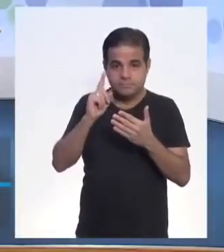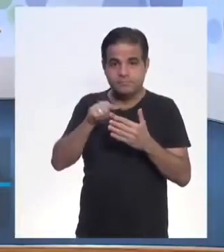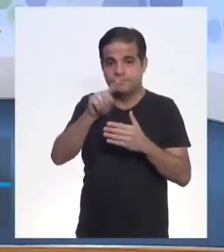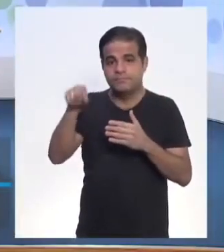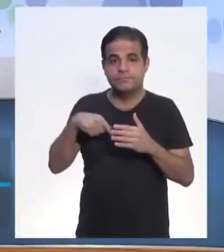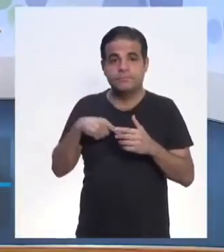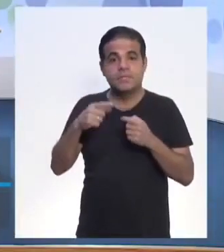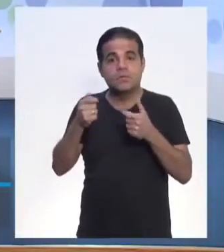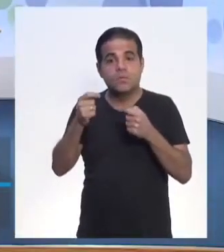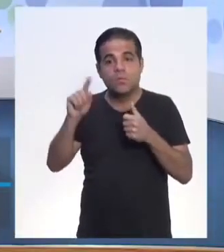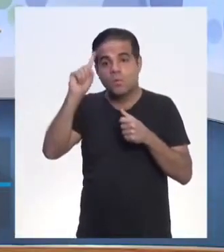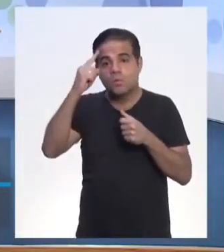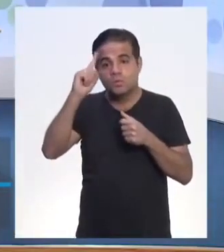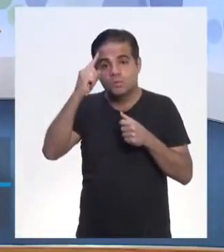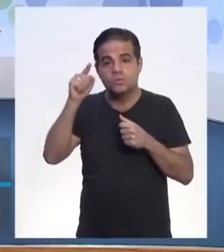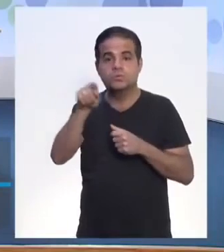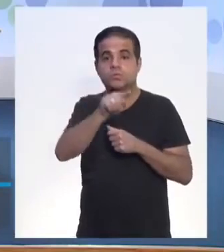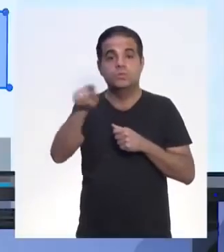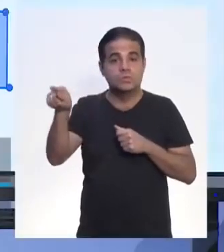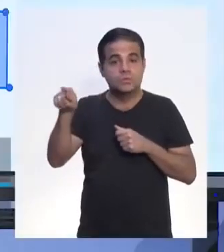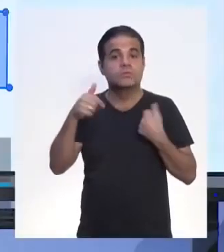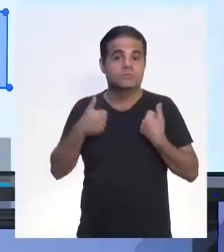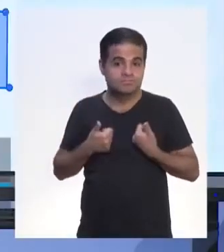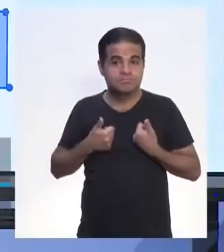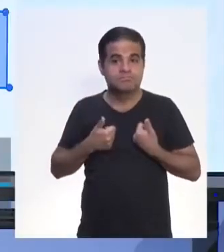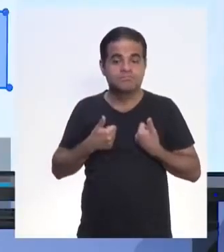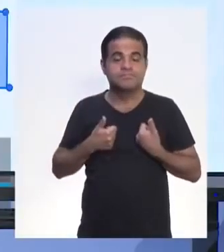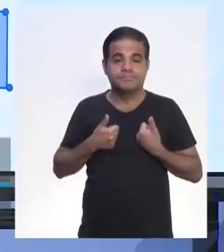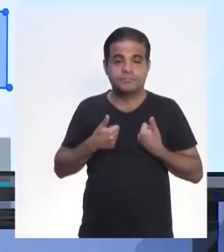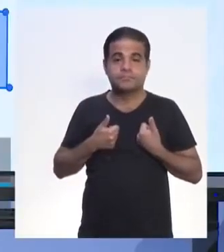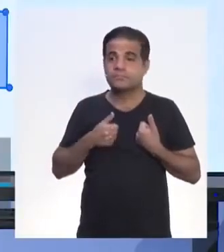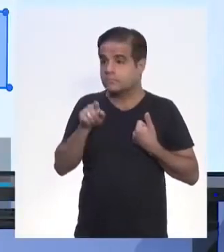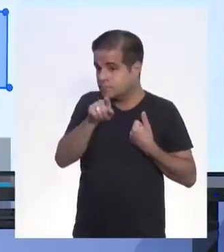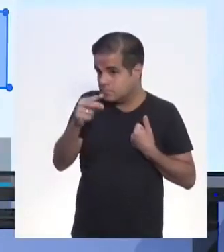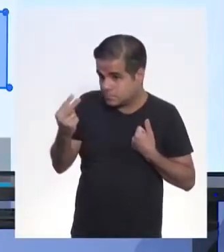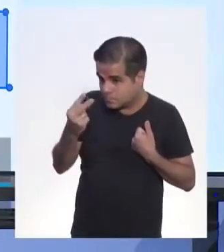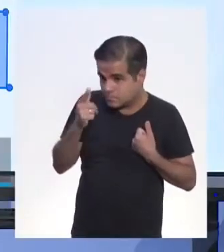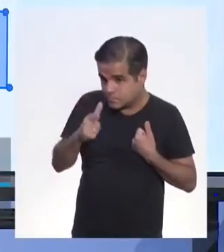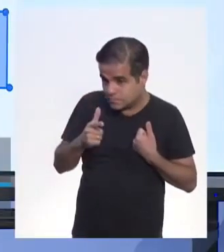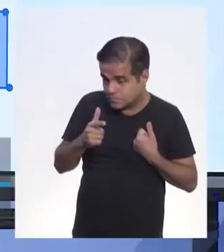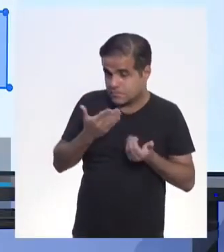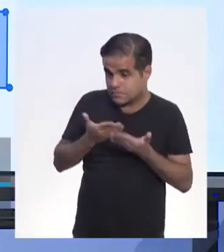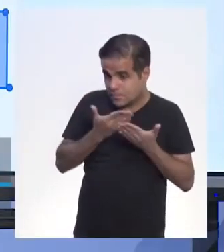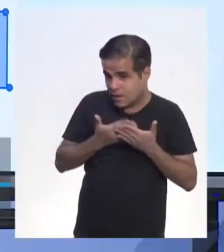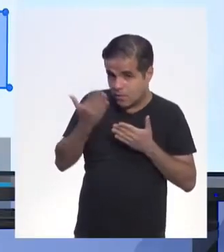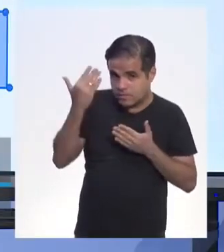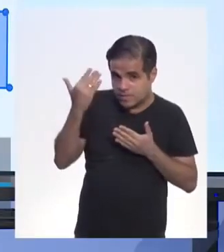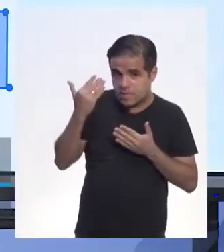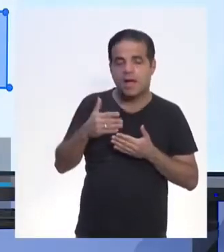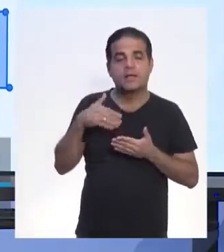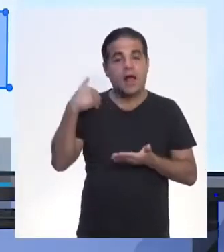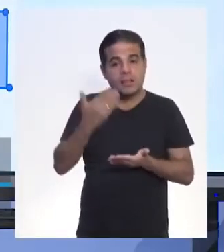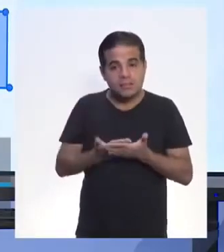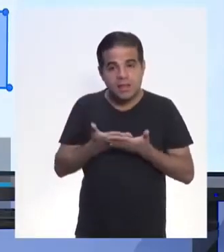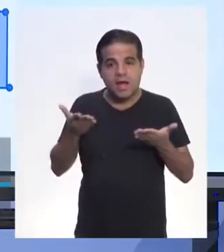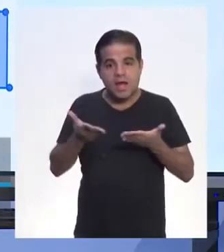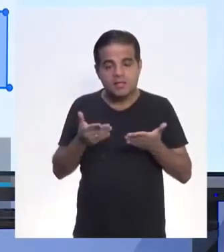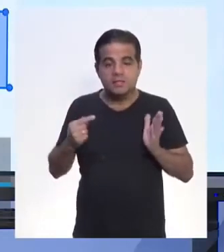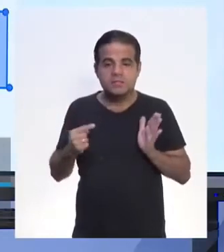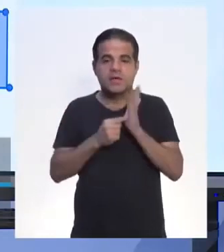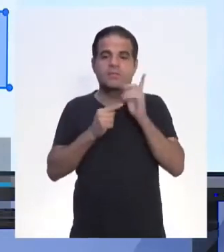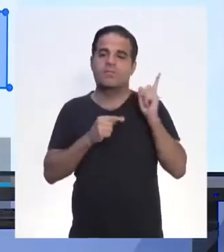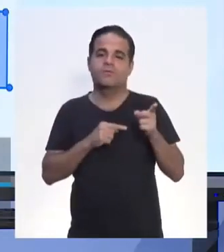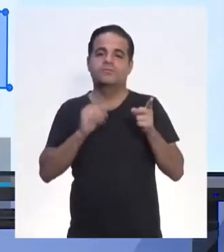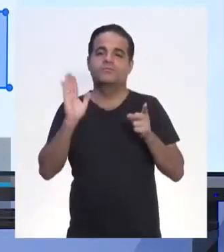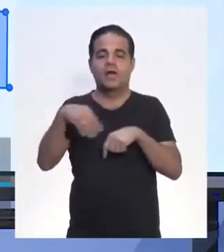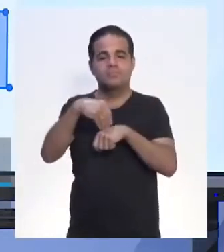com poucas dúvidas nesse momento. Isso mesmo. Então, você conseguiu assistir às aulas passadas, basicamente até aqui, até esse ponto,